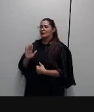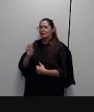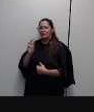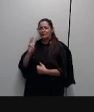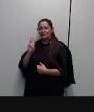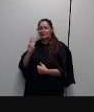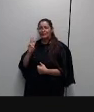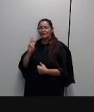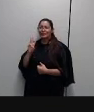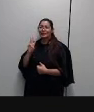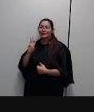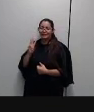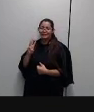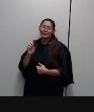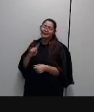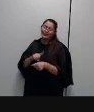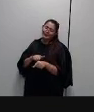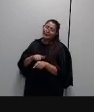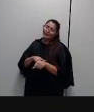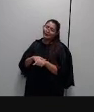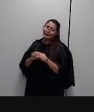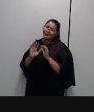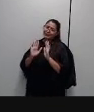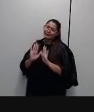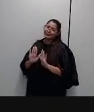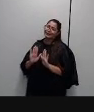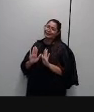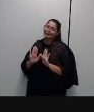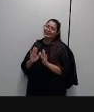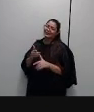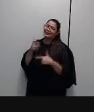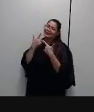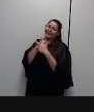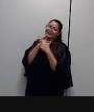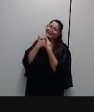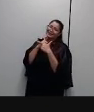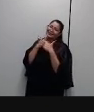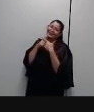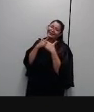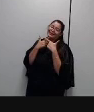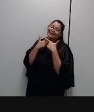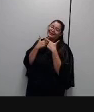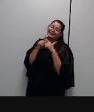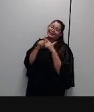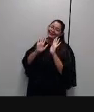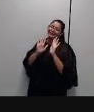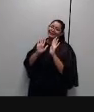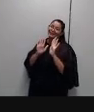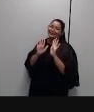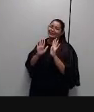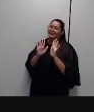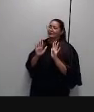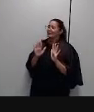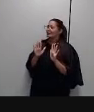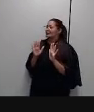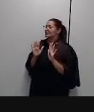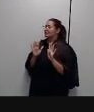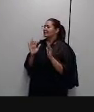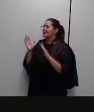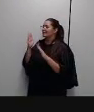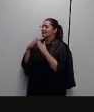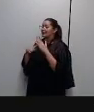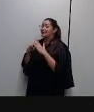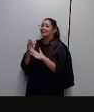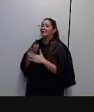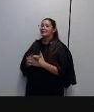menos após a ser terminada essa já terminou é só que eu não e essa parada estratégica Eu